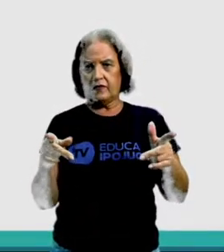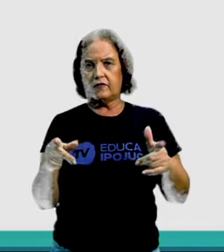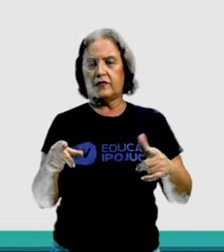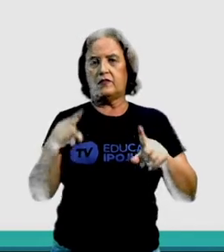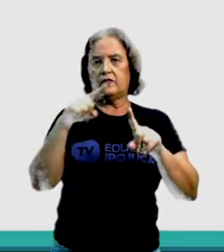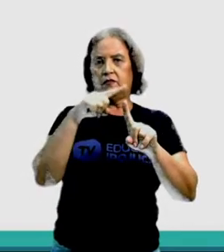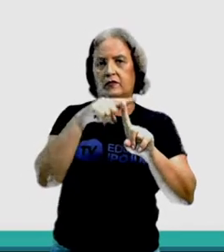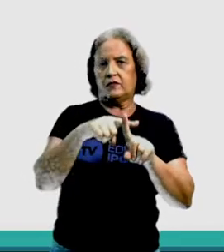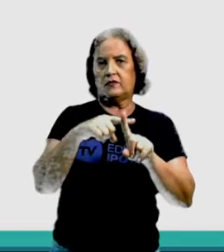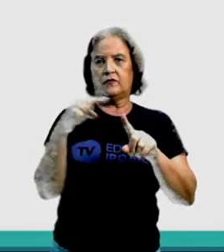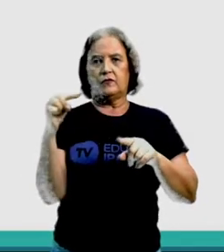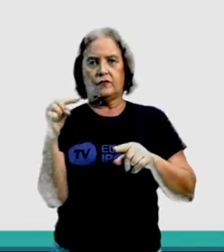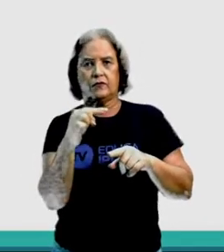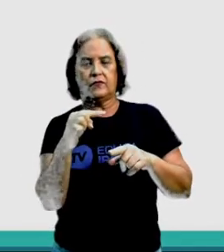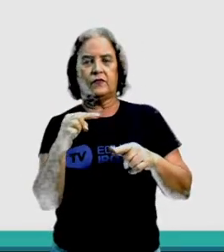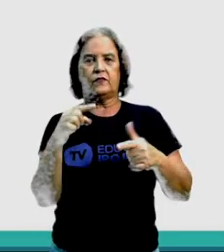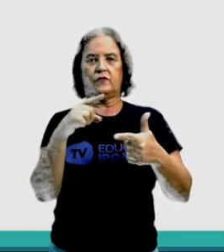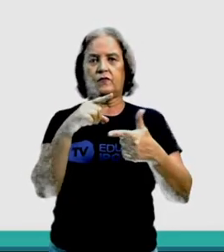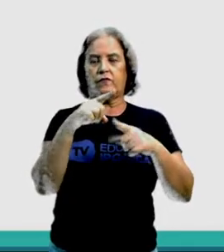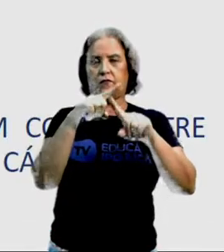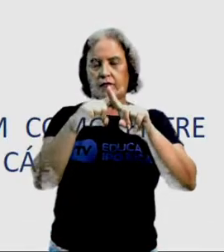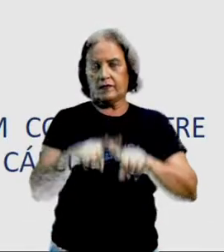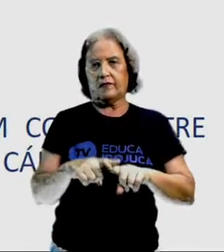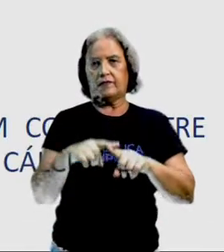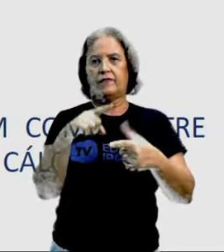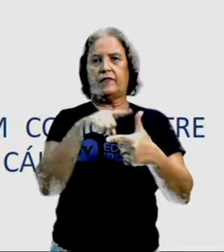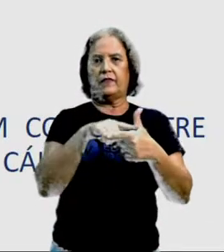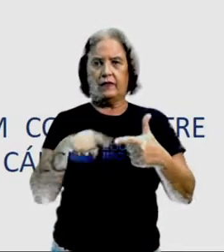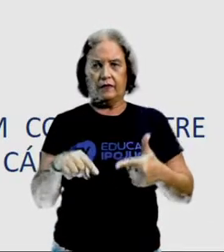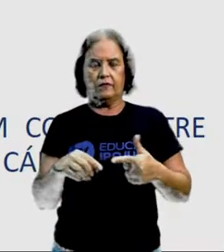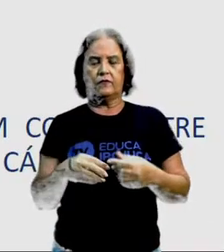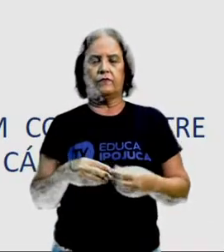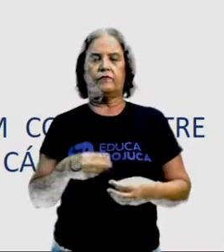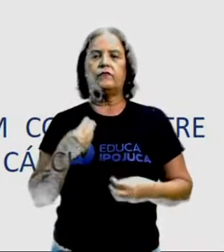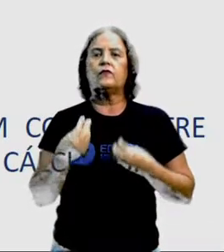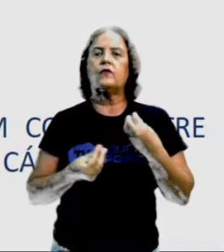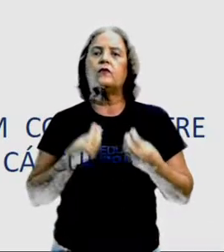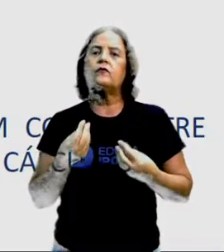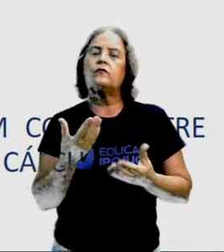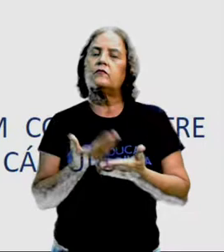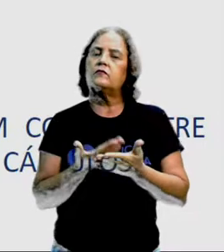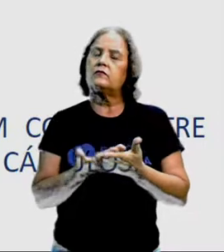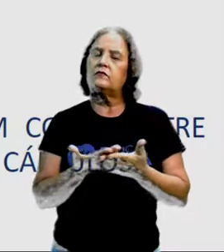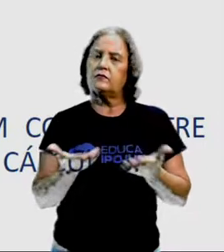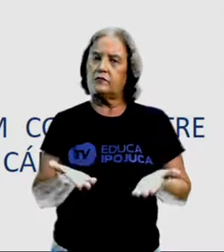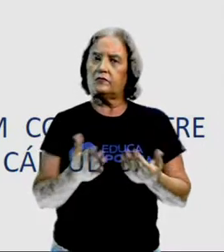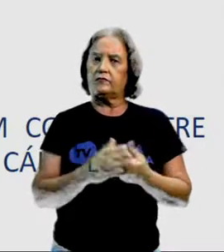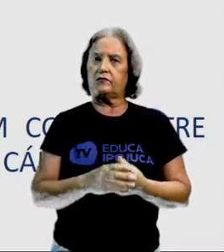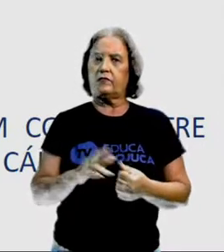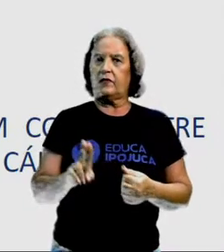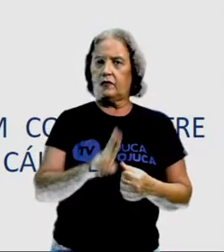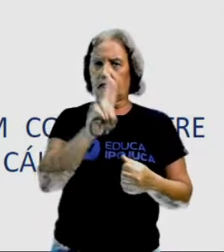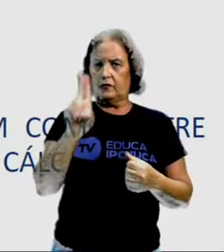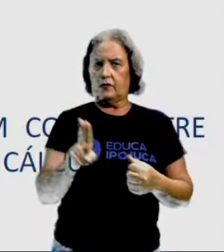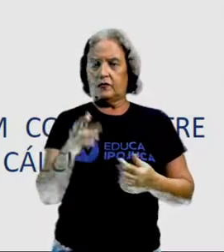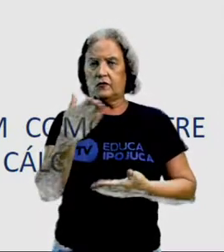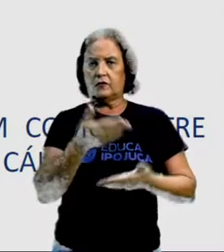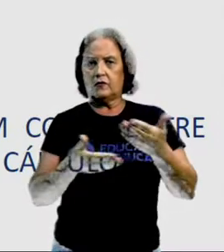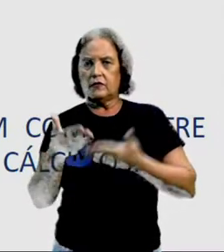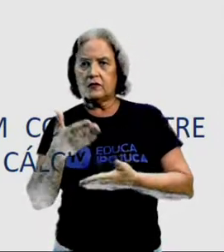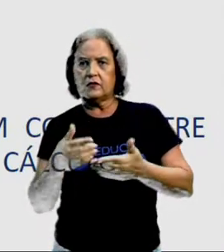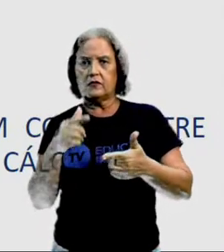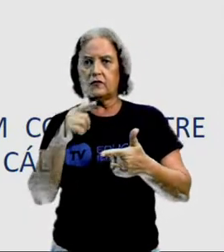adição, subtração, multiplicação e divisão. E como será a nossa aula, professora? Utilizar as relações entre